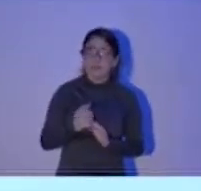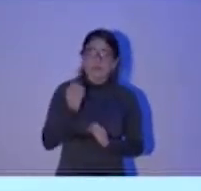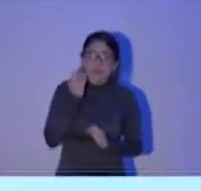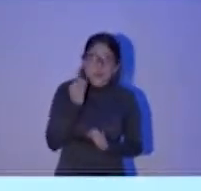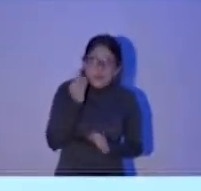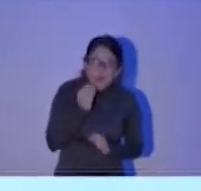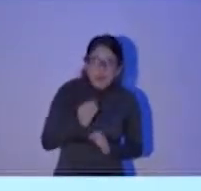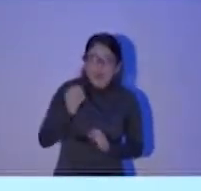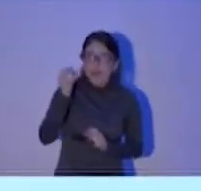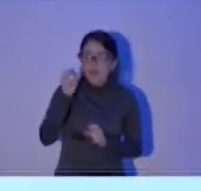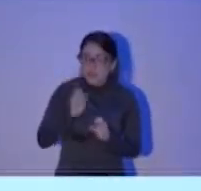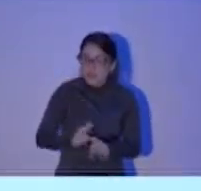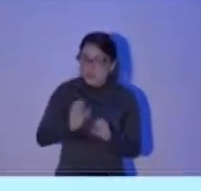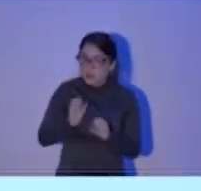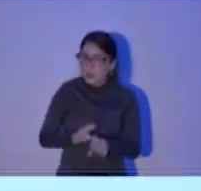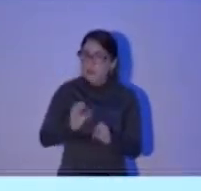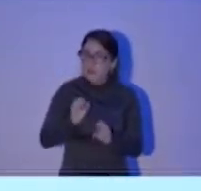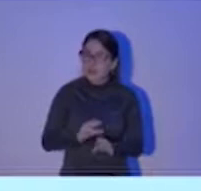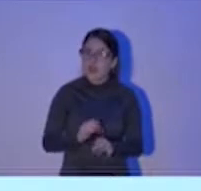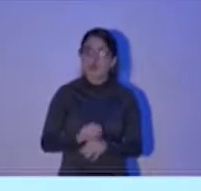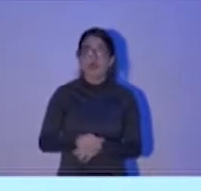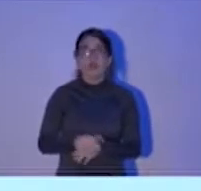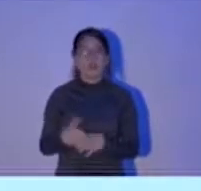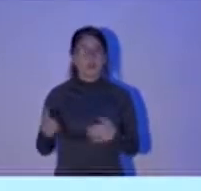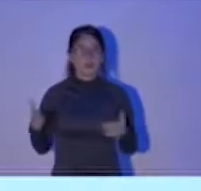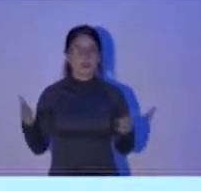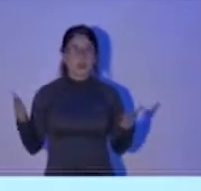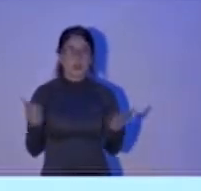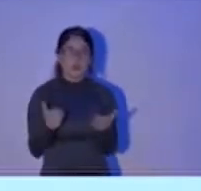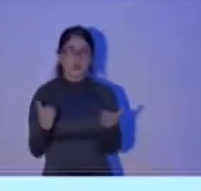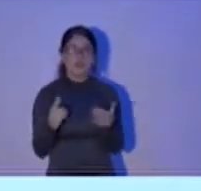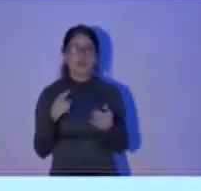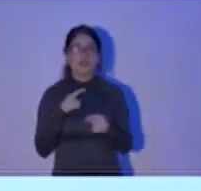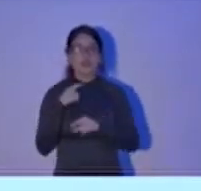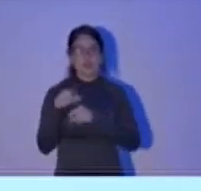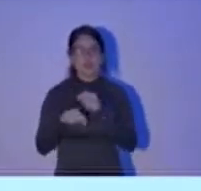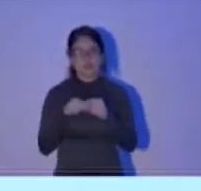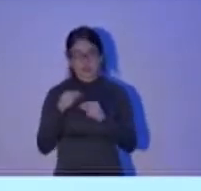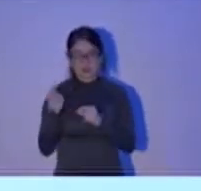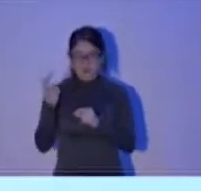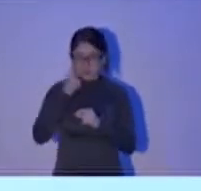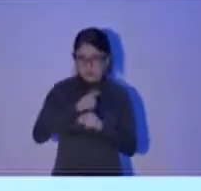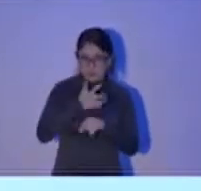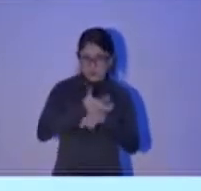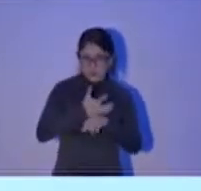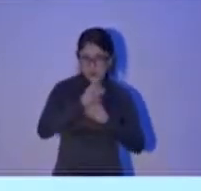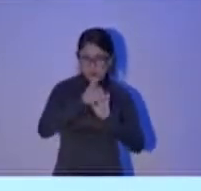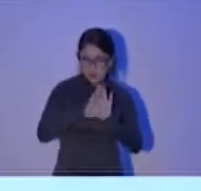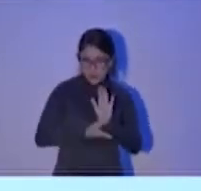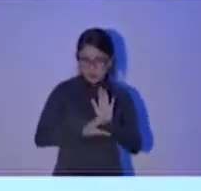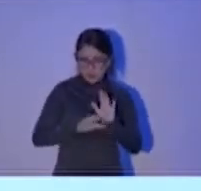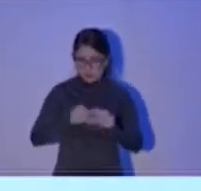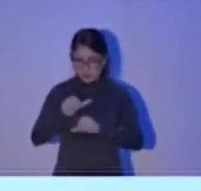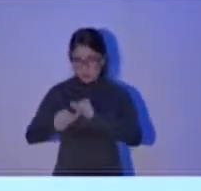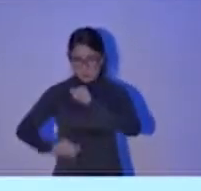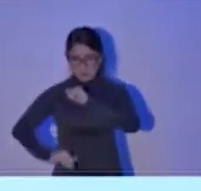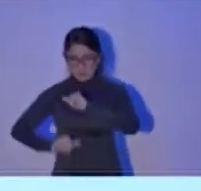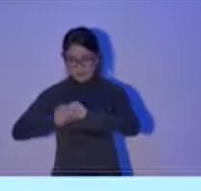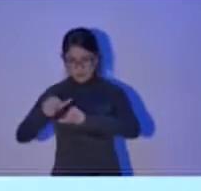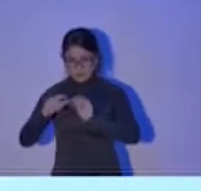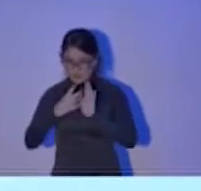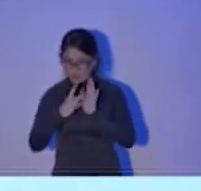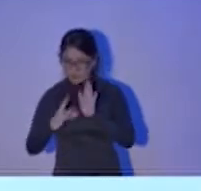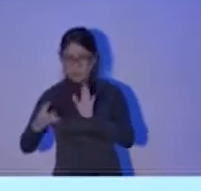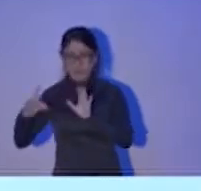educação. E nós temos hoje a frente implementação para os novos currículos, que nós temos vários parceiros nessa